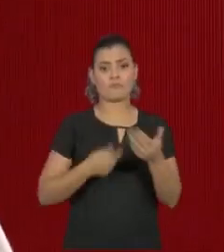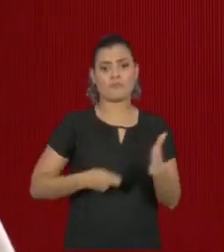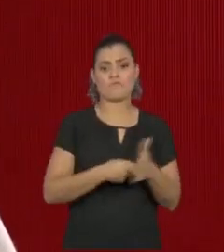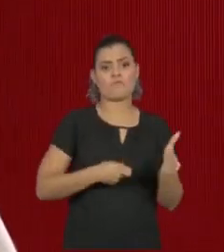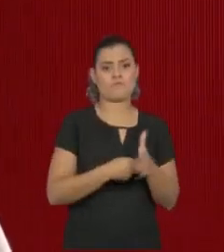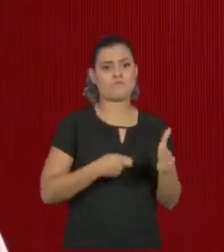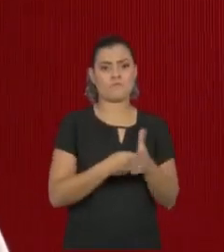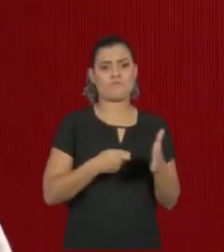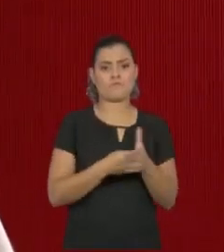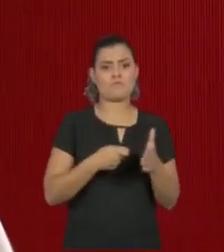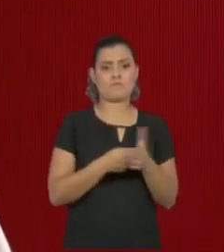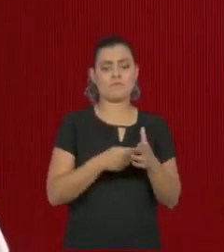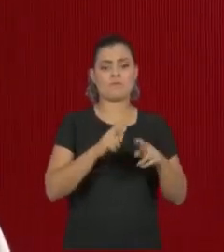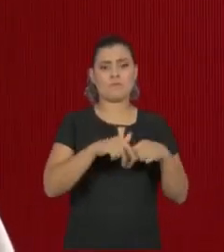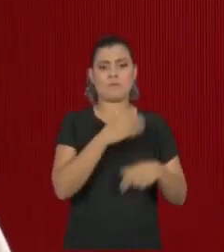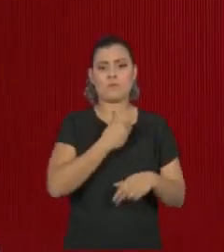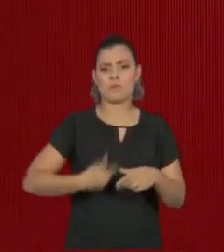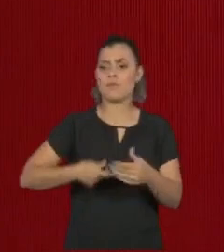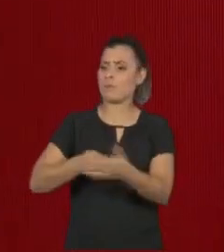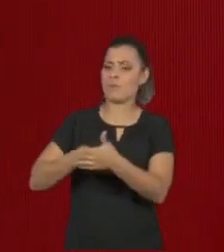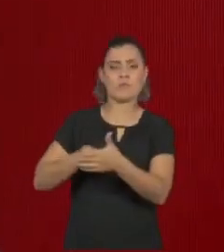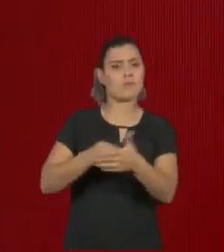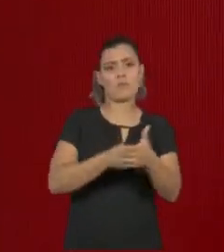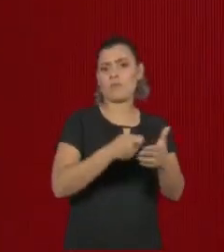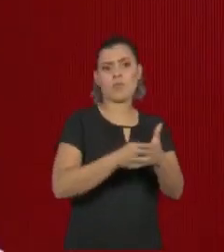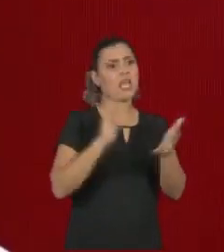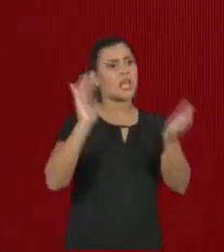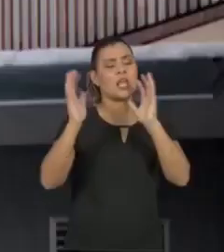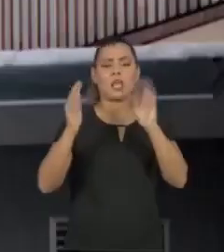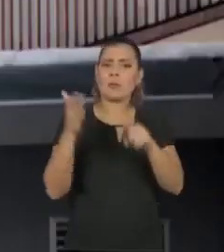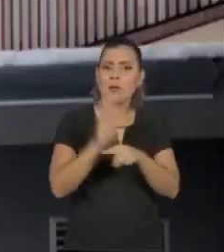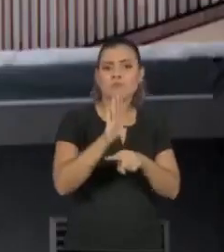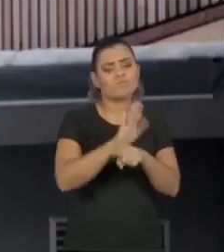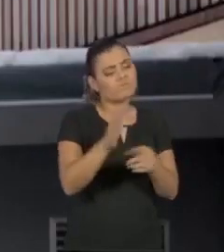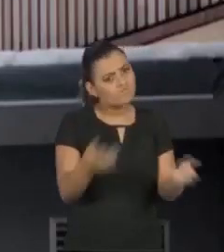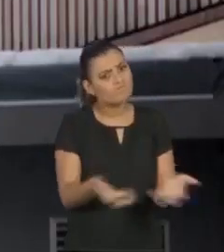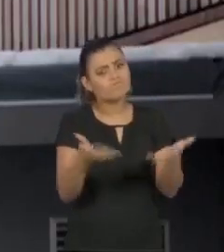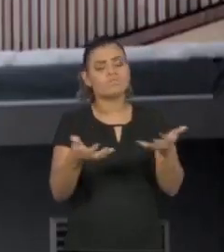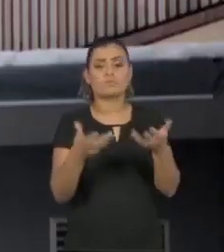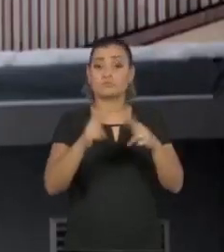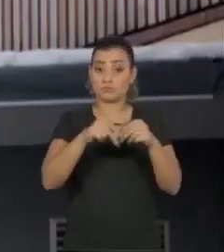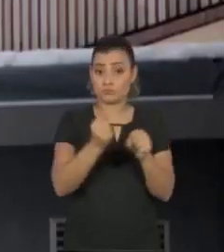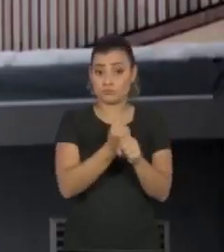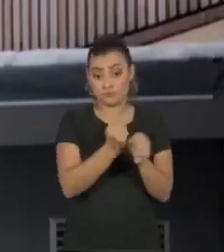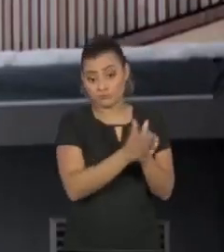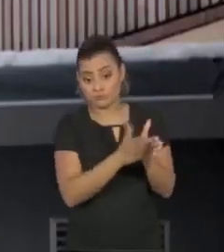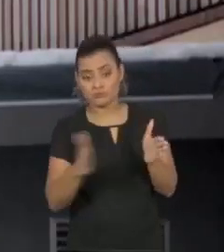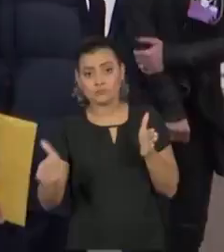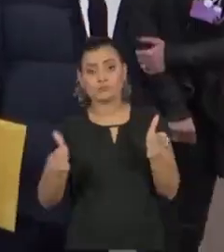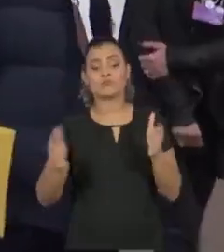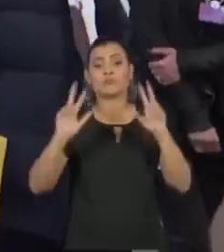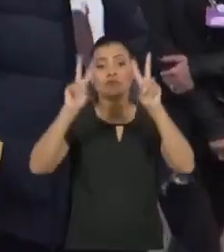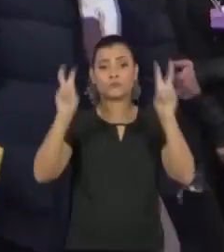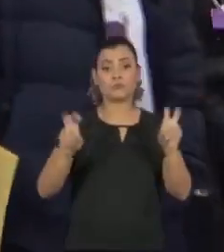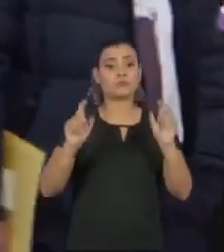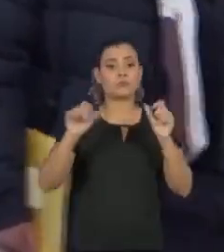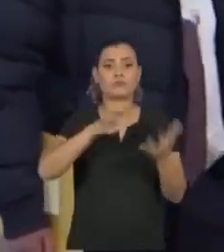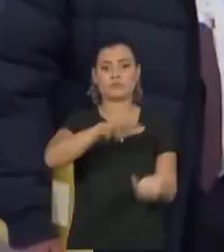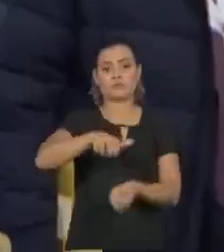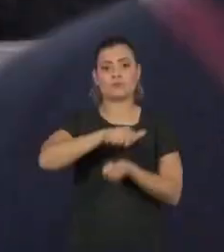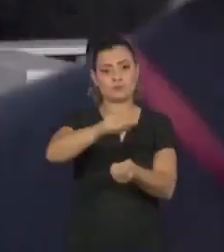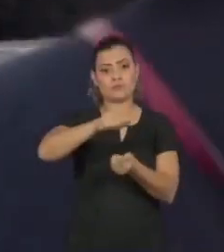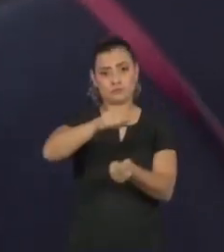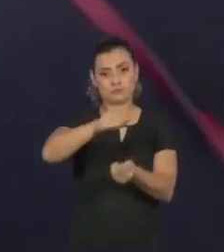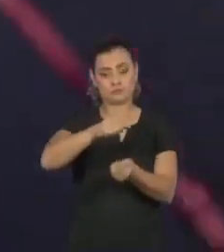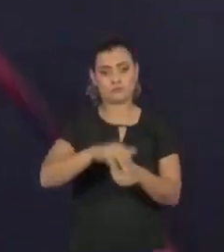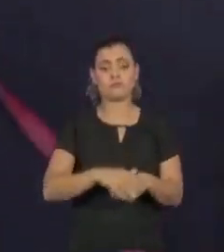sobre empresas e governos para combater as mudanças climáticas. Neste ano, o tema do fórum em Davos é